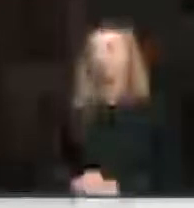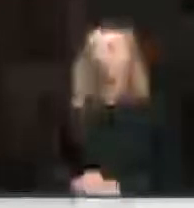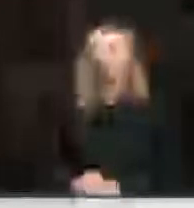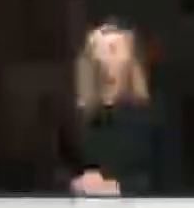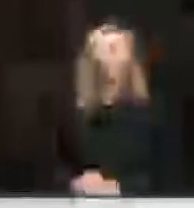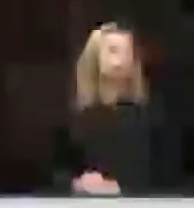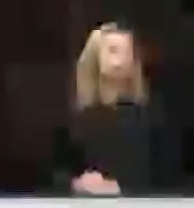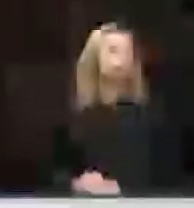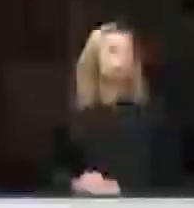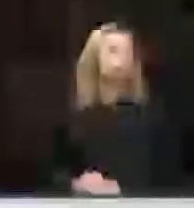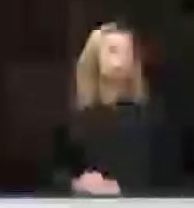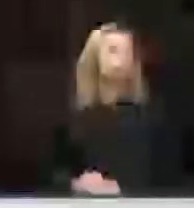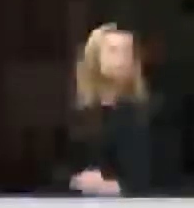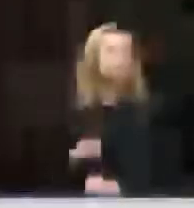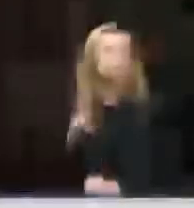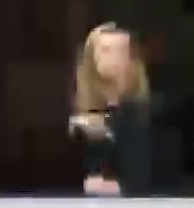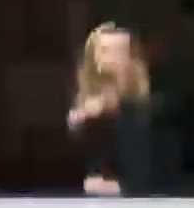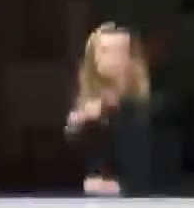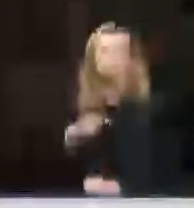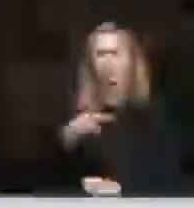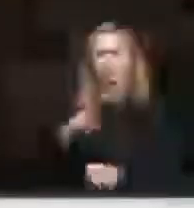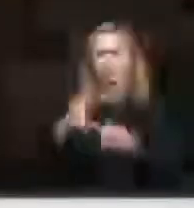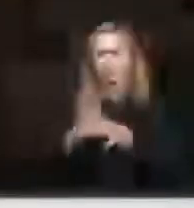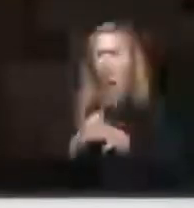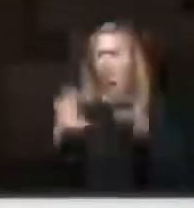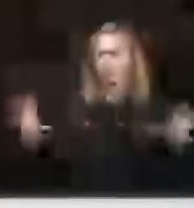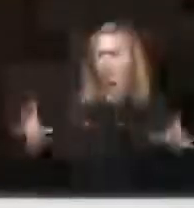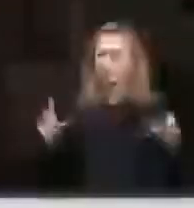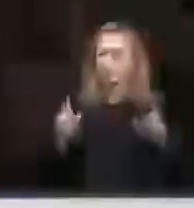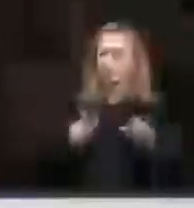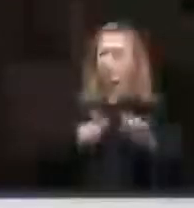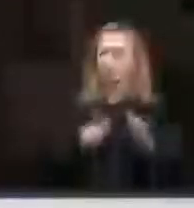ao tratar da liberdade de imprensa,